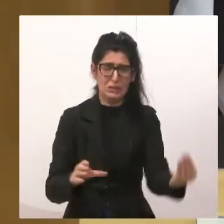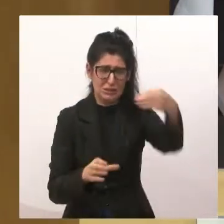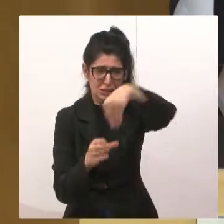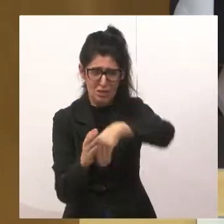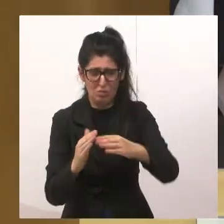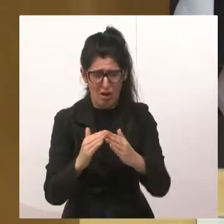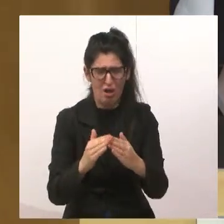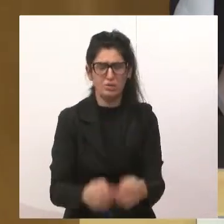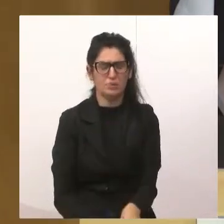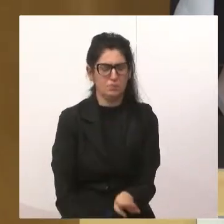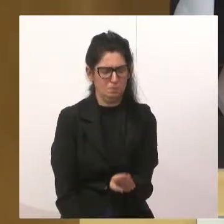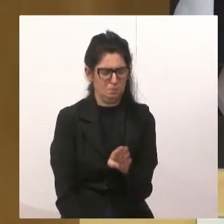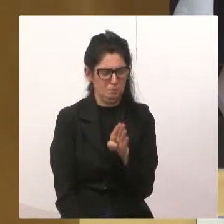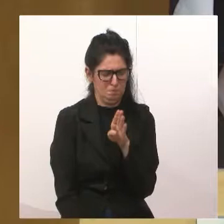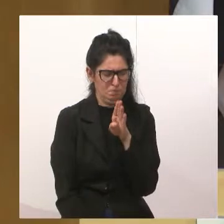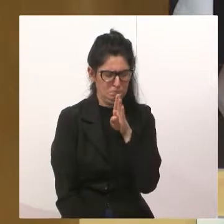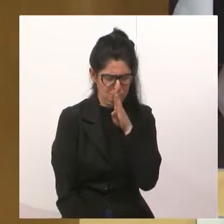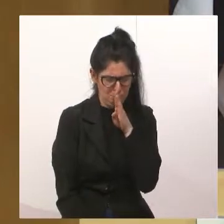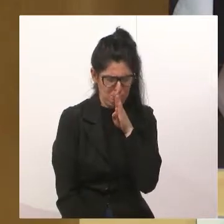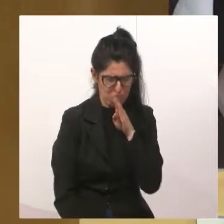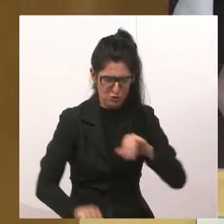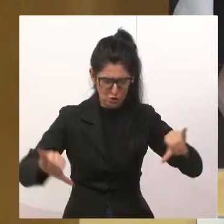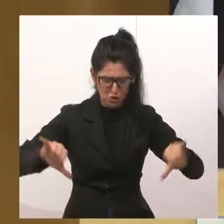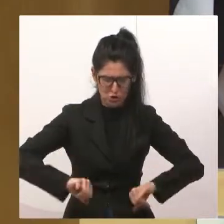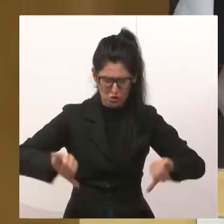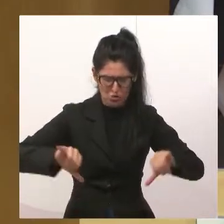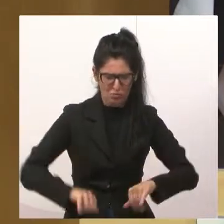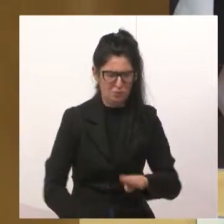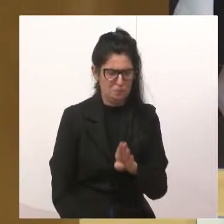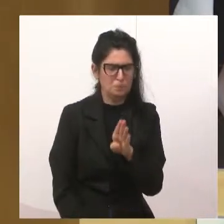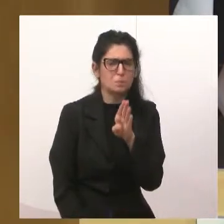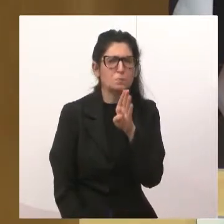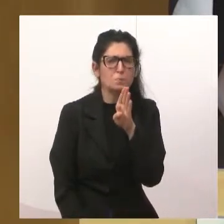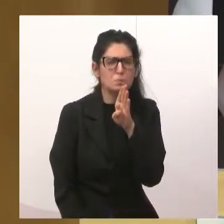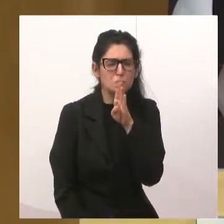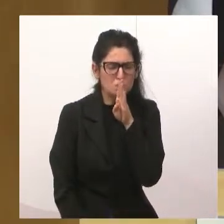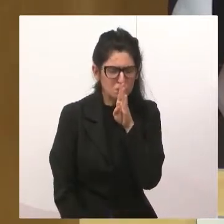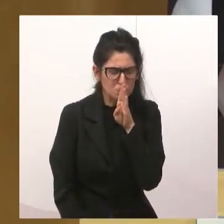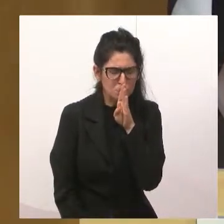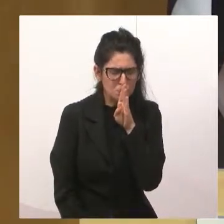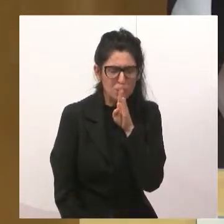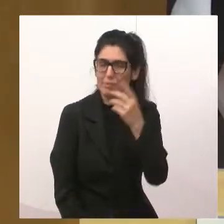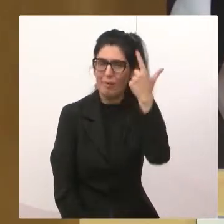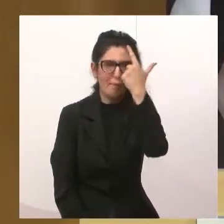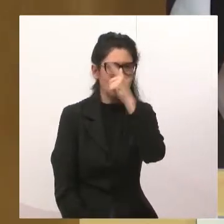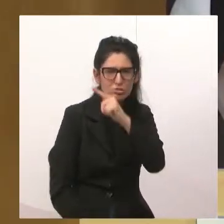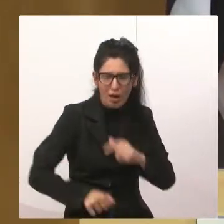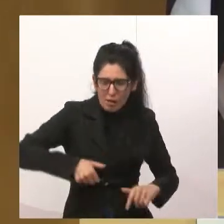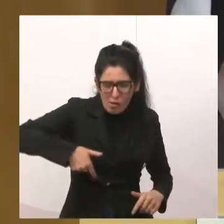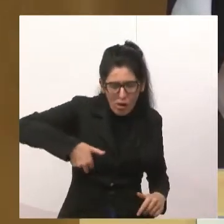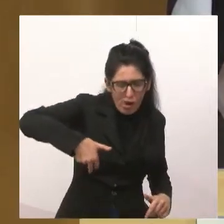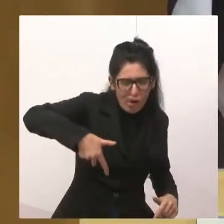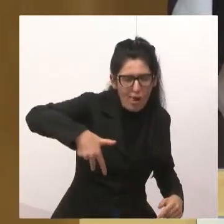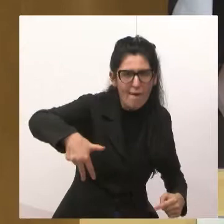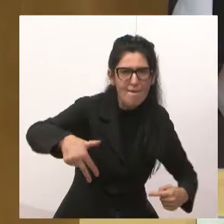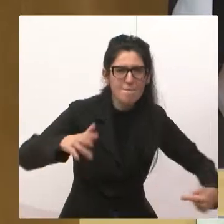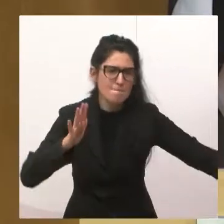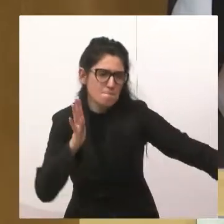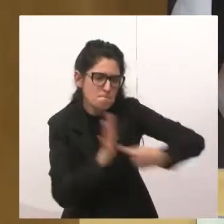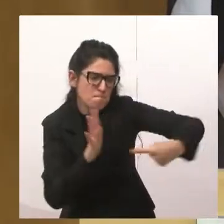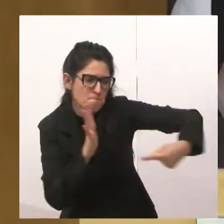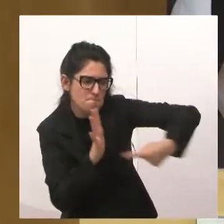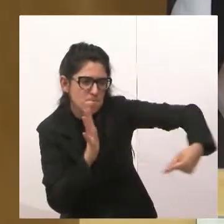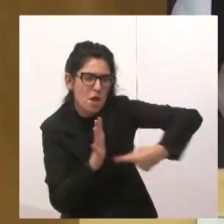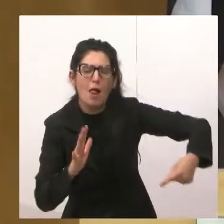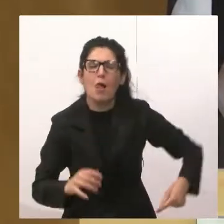sofrem calado, porque muitas vezes não conseguem nem se locomover para denunciar uma agressão, seja ela